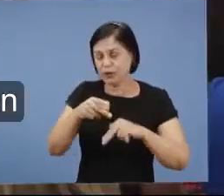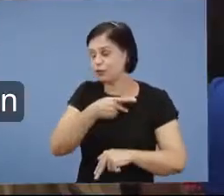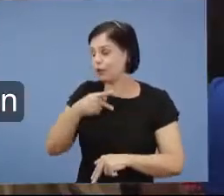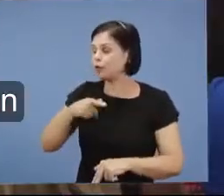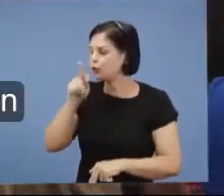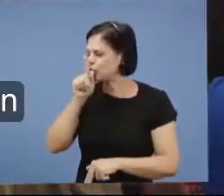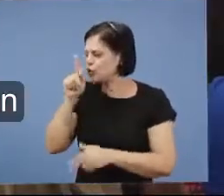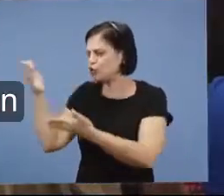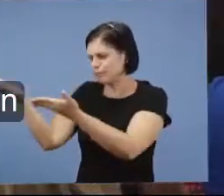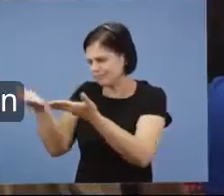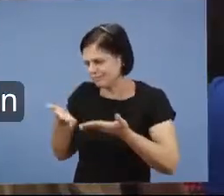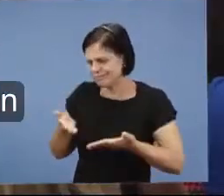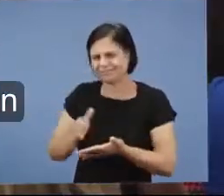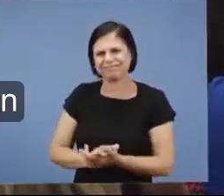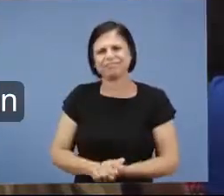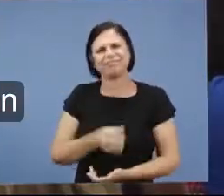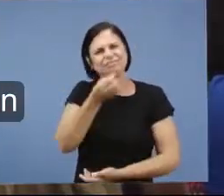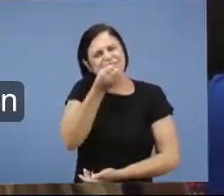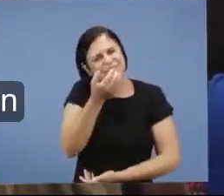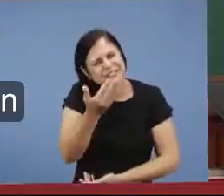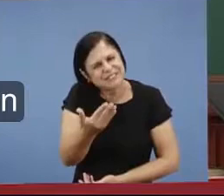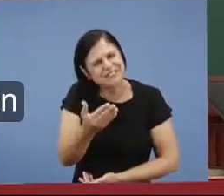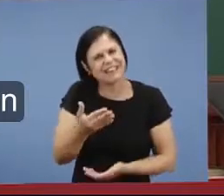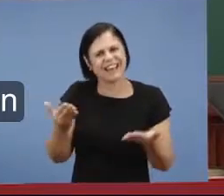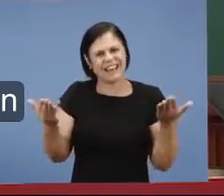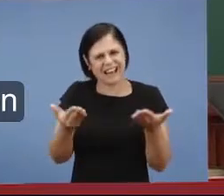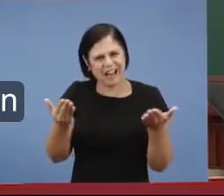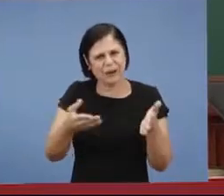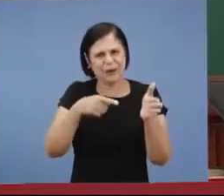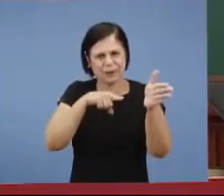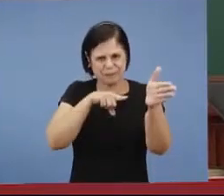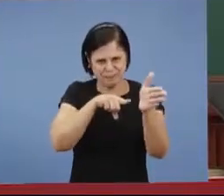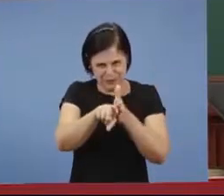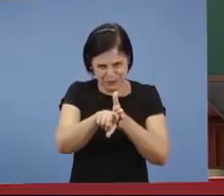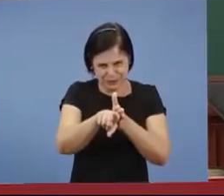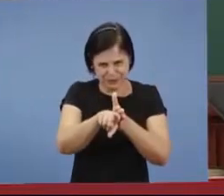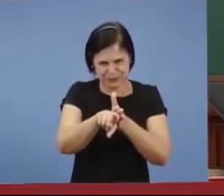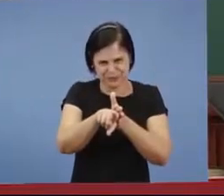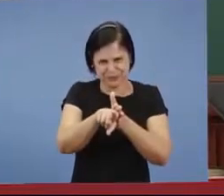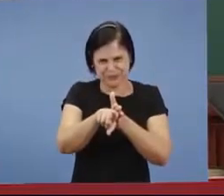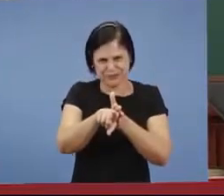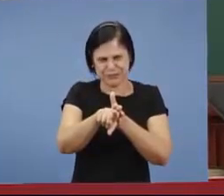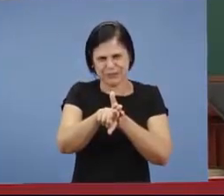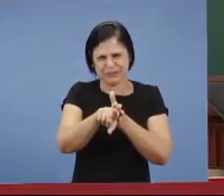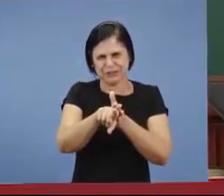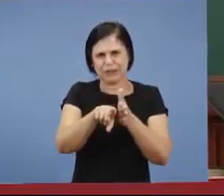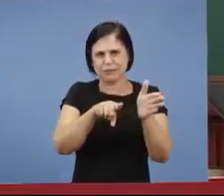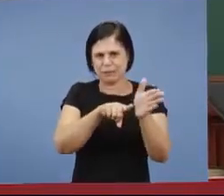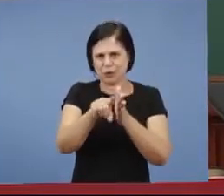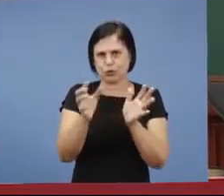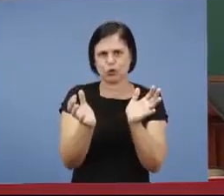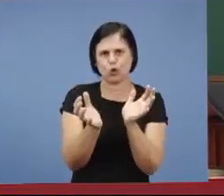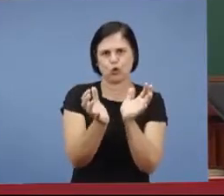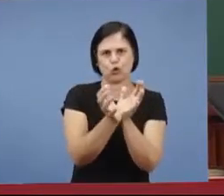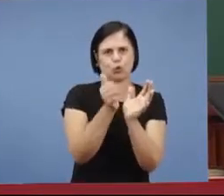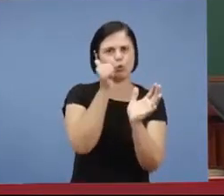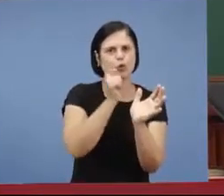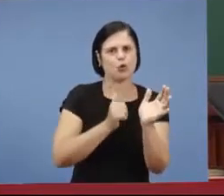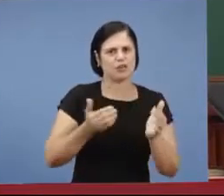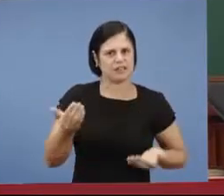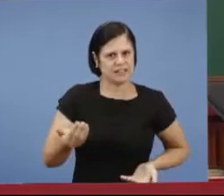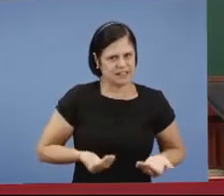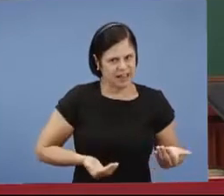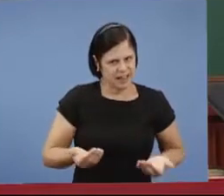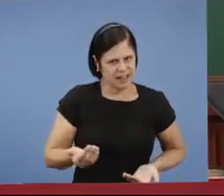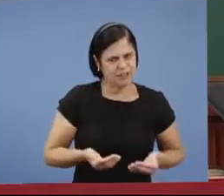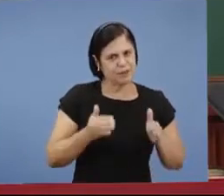Gilson. Muito bem, irmãos, nós vamos passar esta pergunta, embora esteja aqui pergunta para as senhoras,